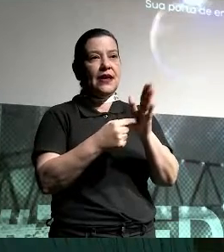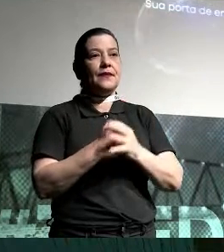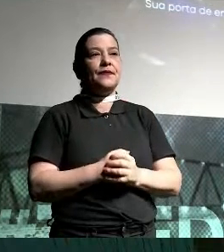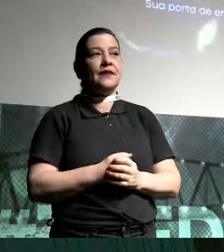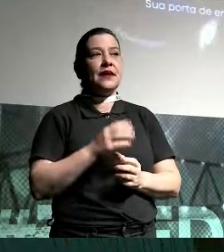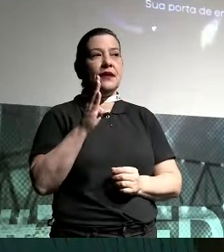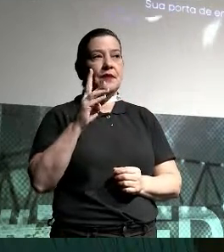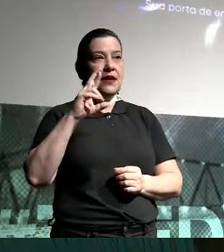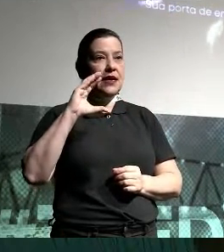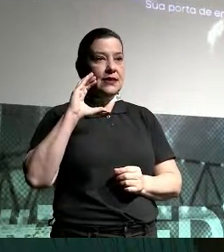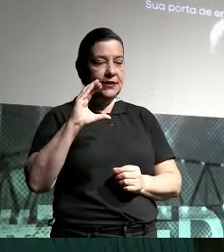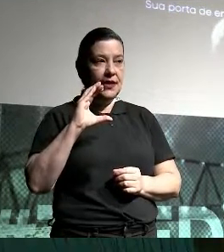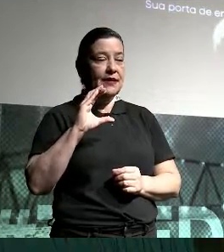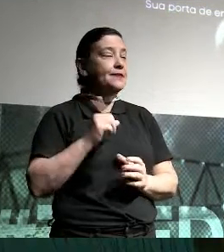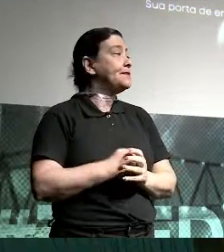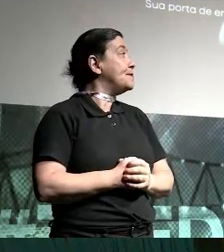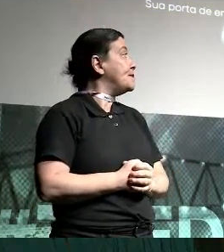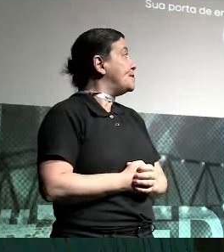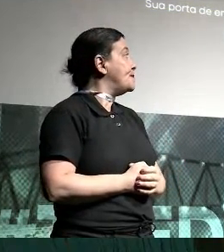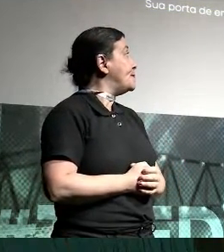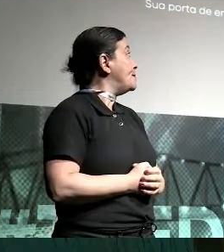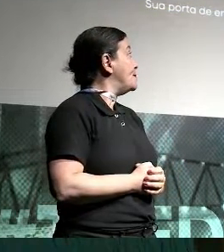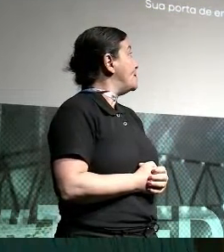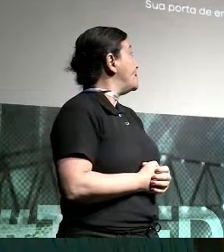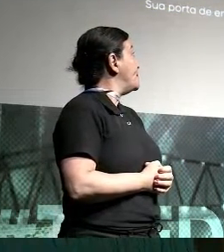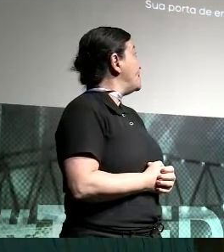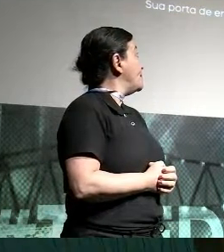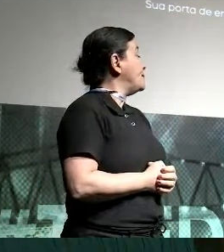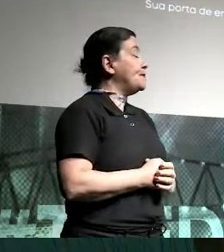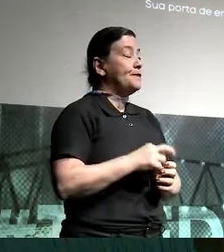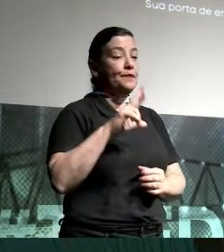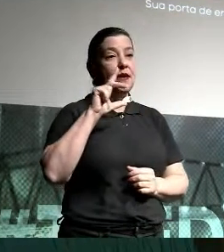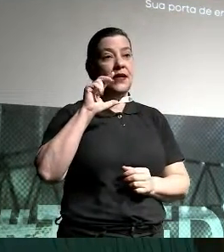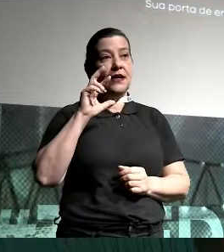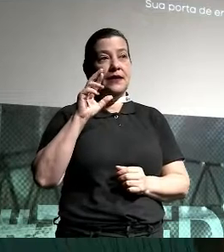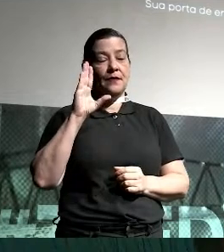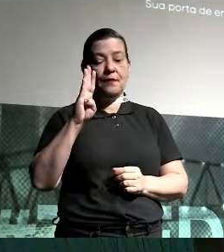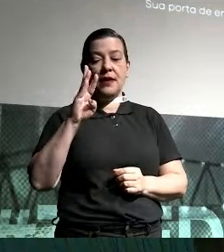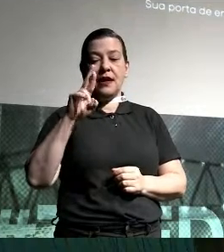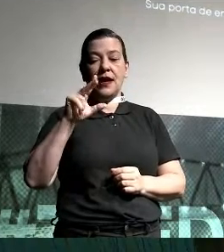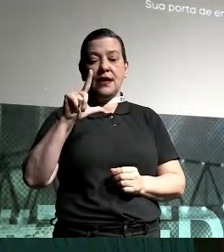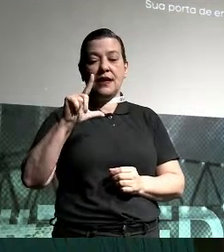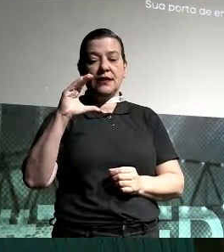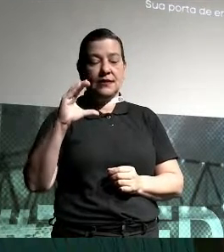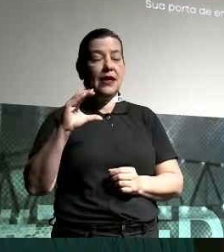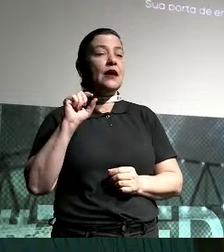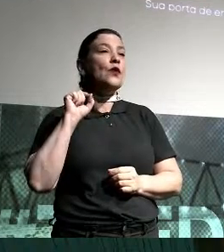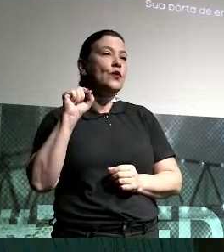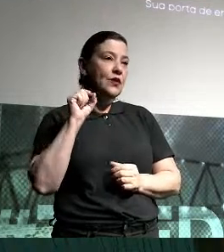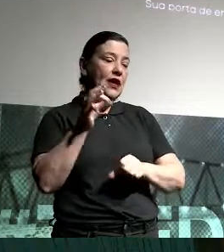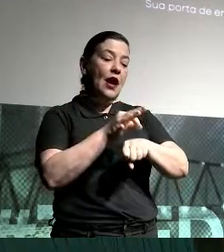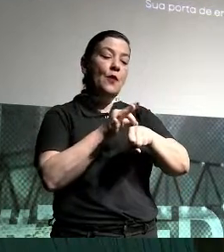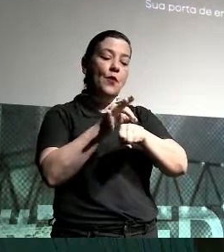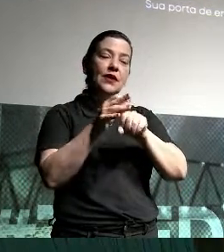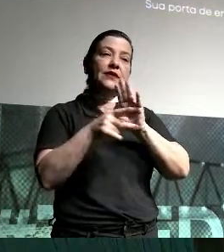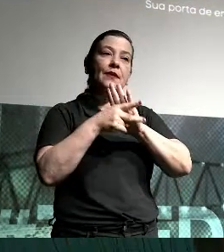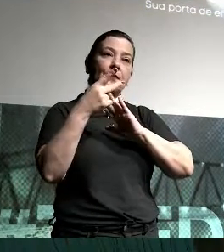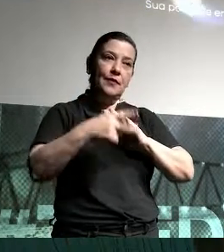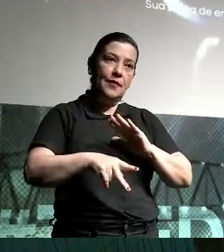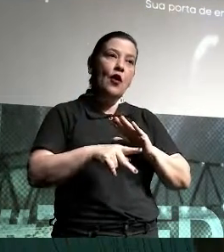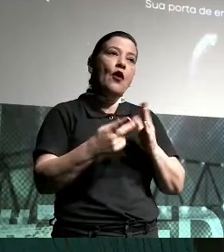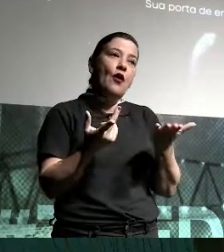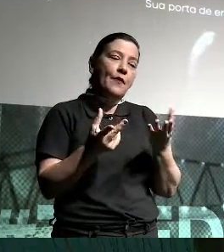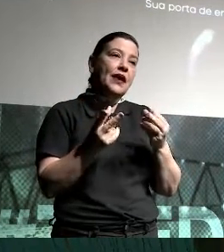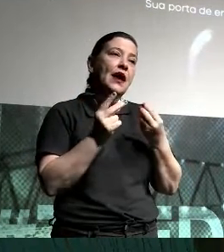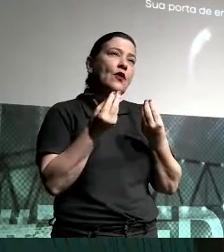O BRLC é a nossa moeda digital, é o que eu vou mostrar como exemplo depois de implementação, e é o motivo dessa palestra existir, né? Como que a gente